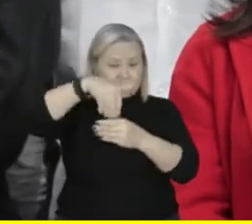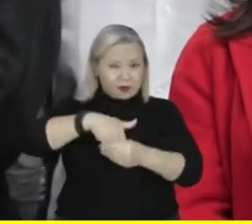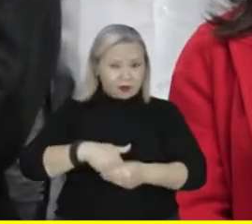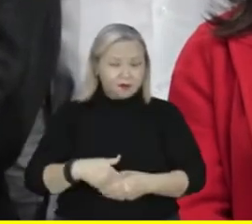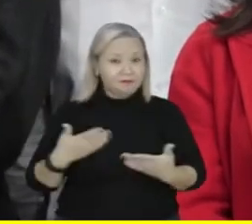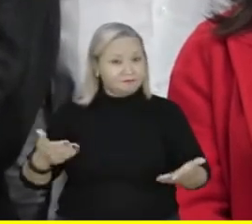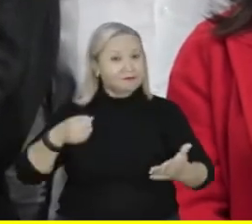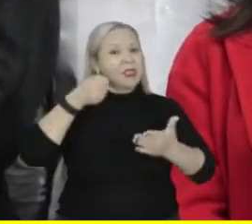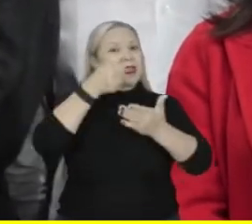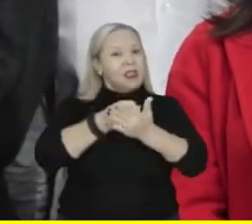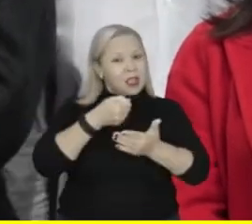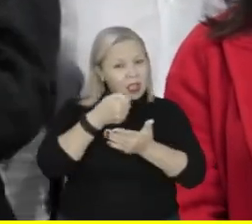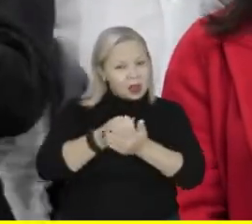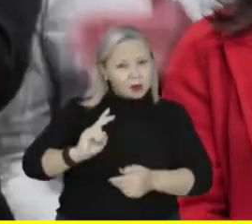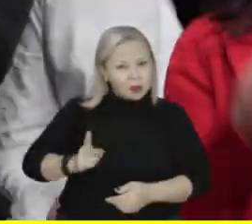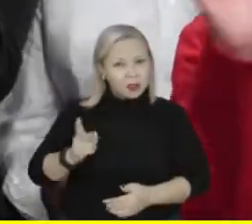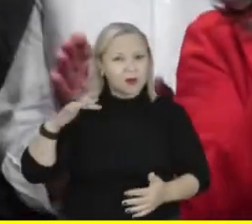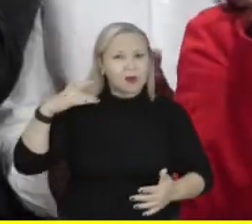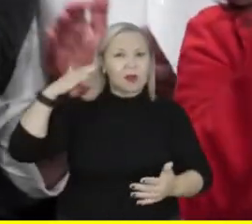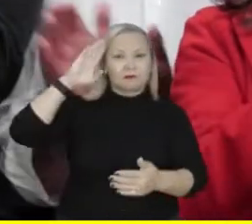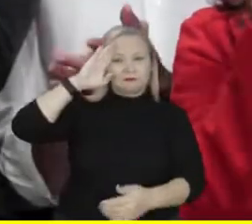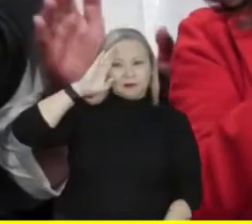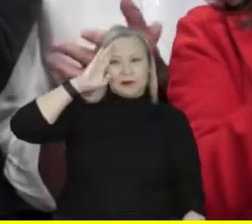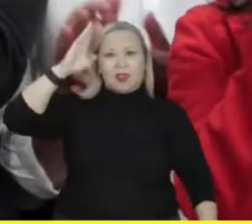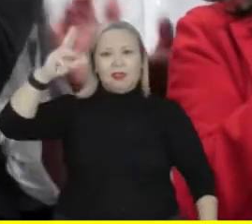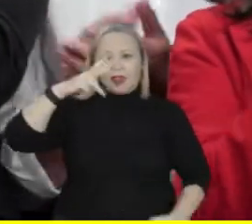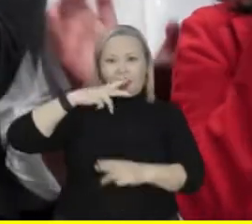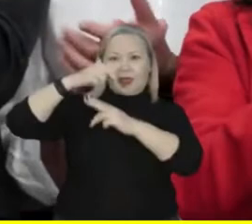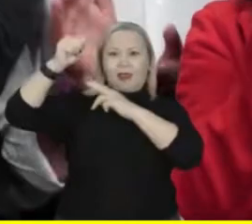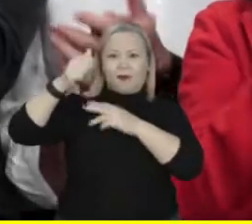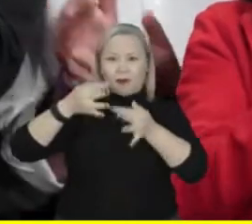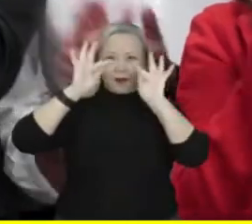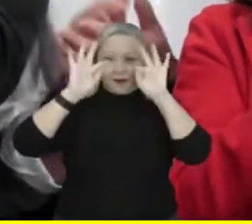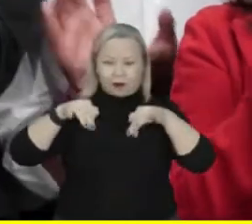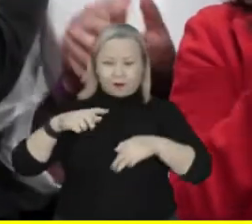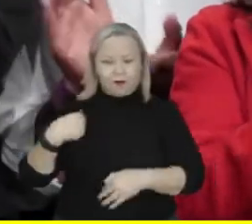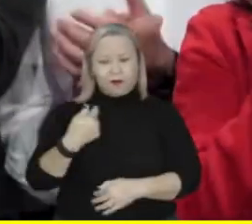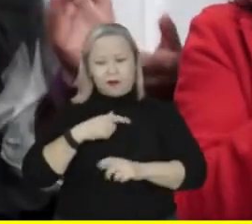até a Vitória final esse é o nosso lema